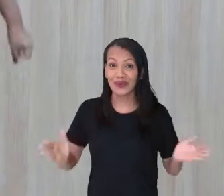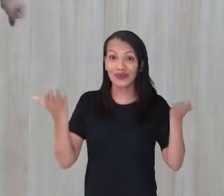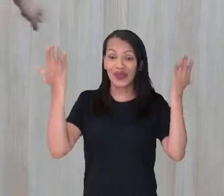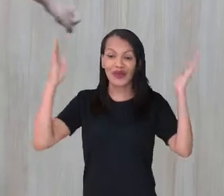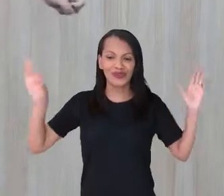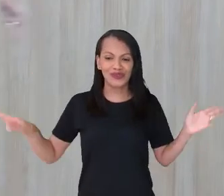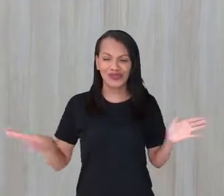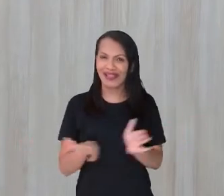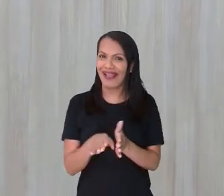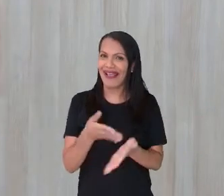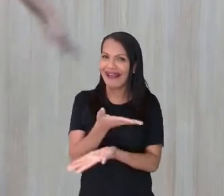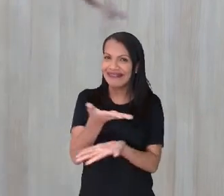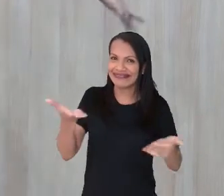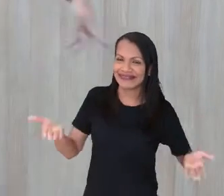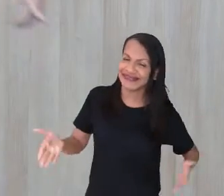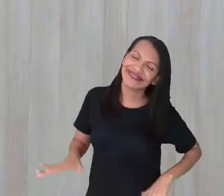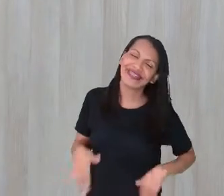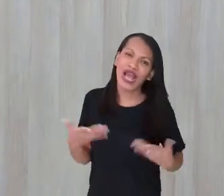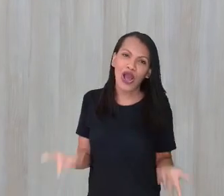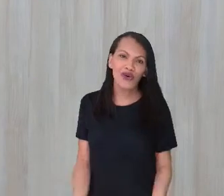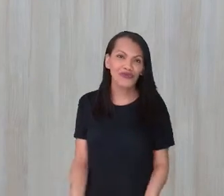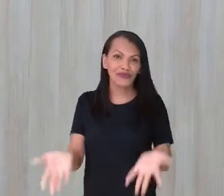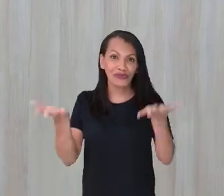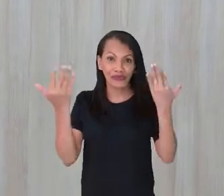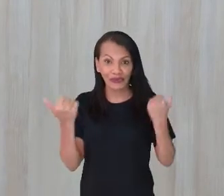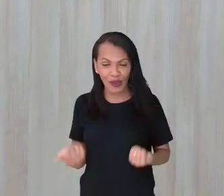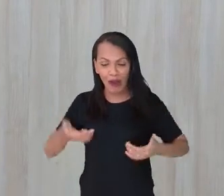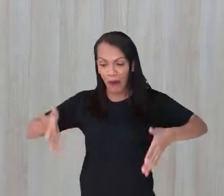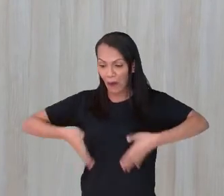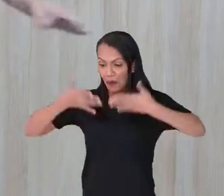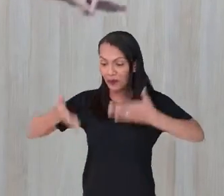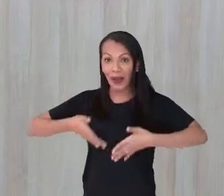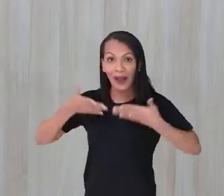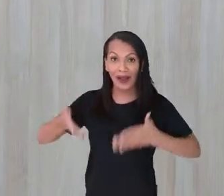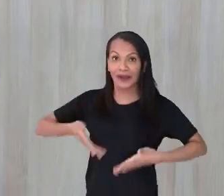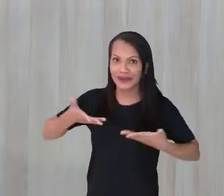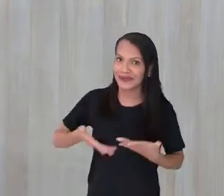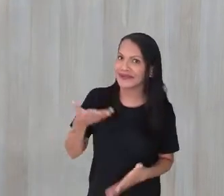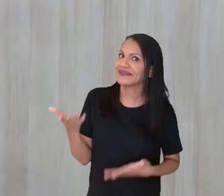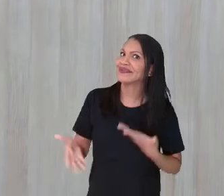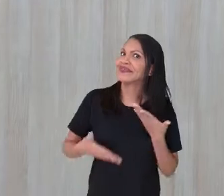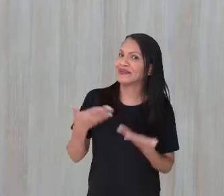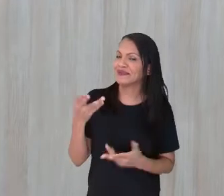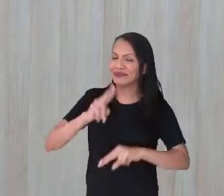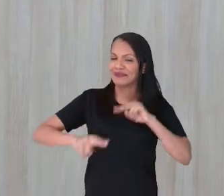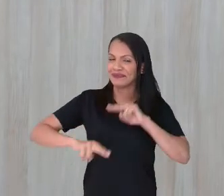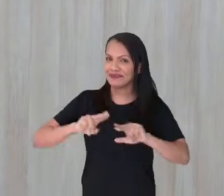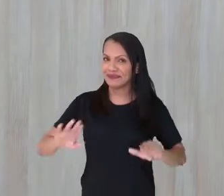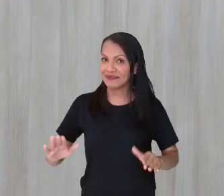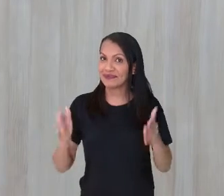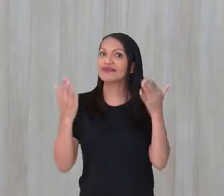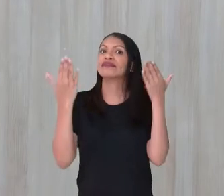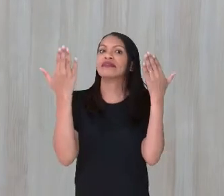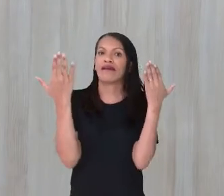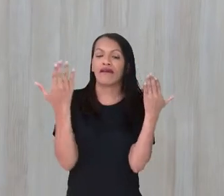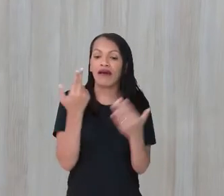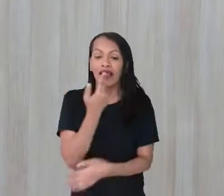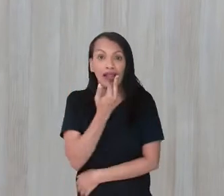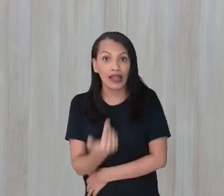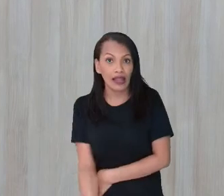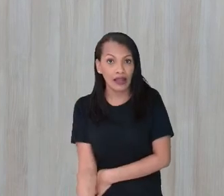meu povo. Então bora lá, com essa animação de São João, falar de